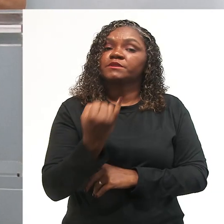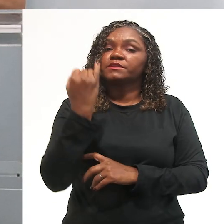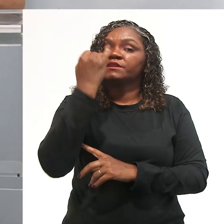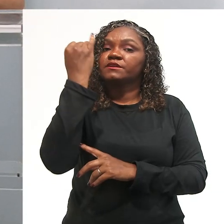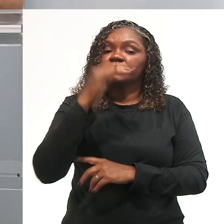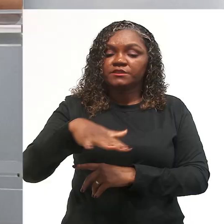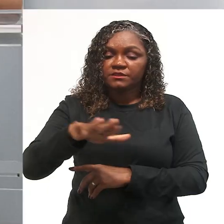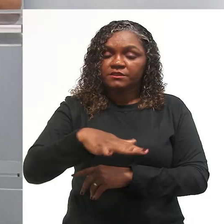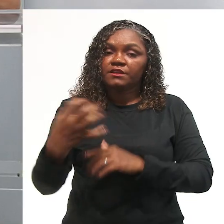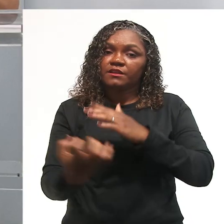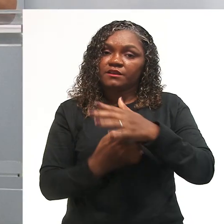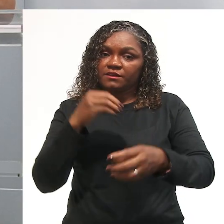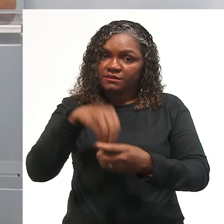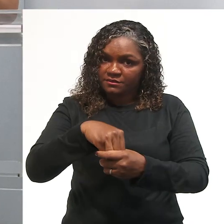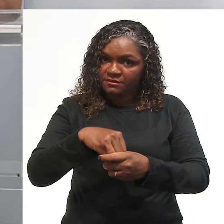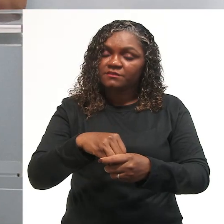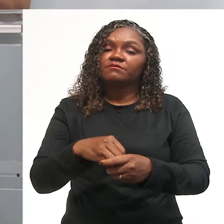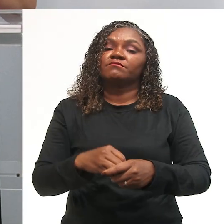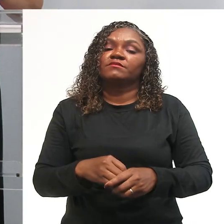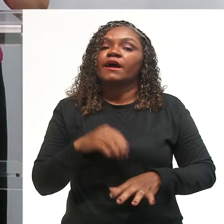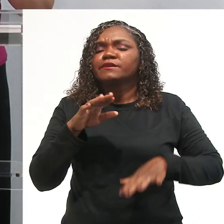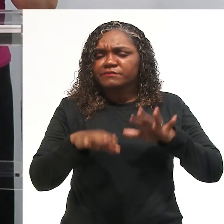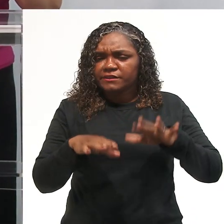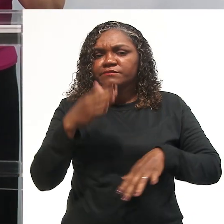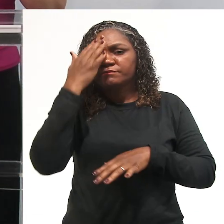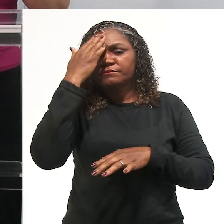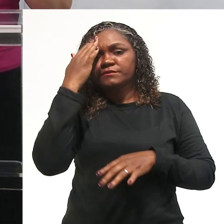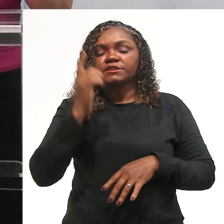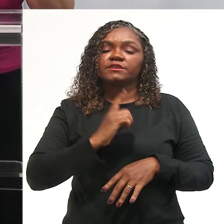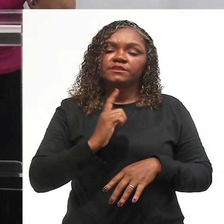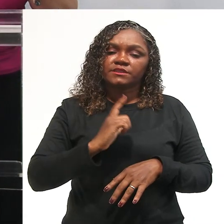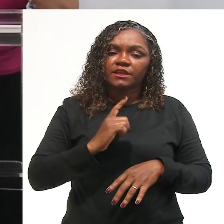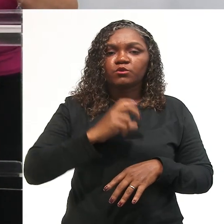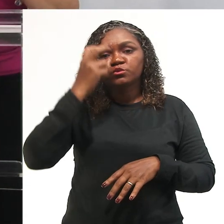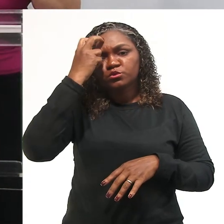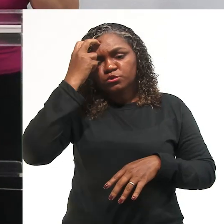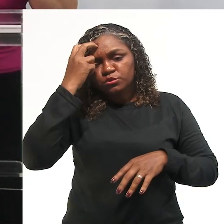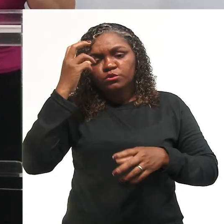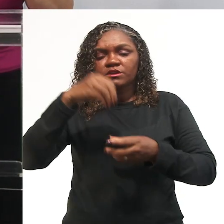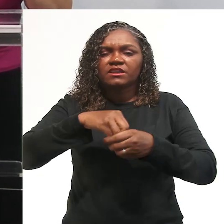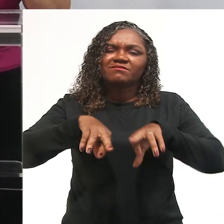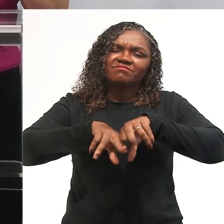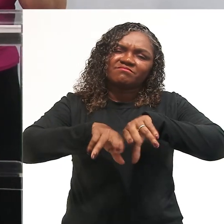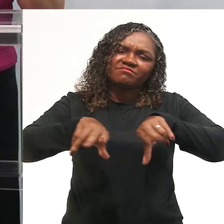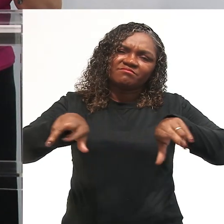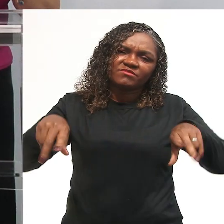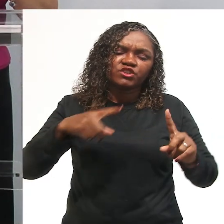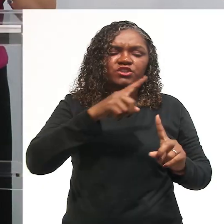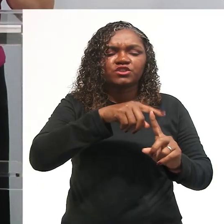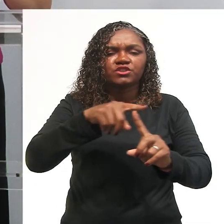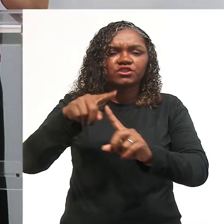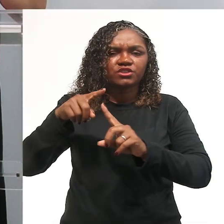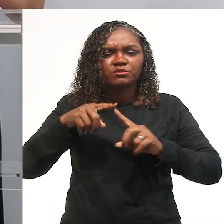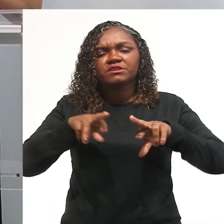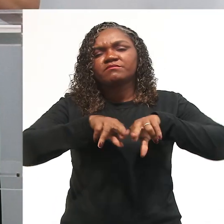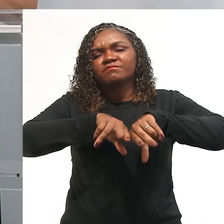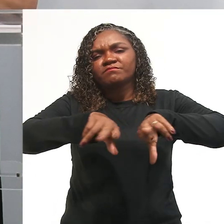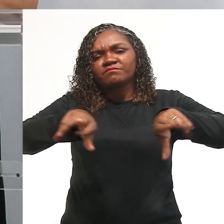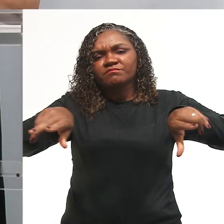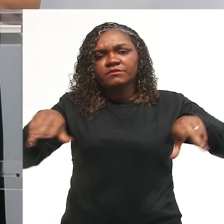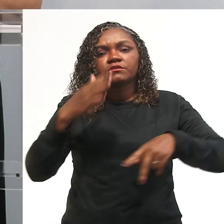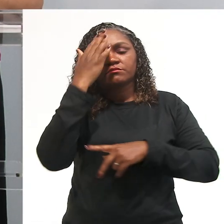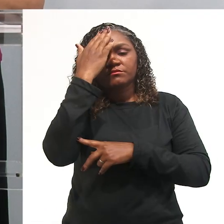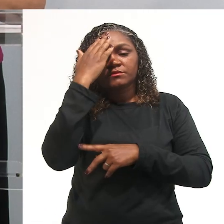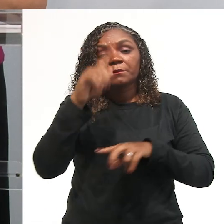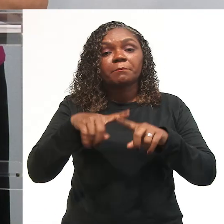nas organizações, embora existam tantas culturas, né? Tantas formas de ser,